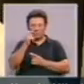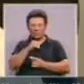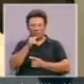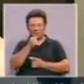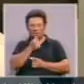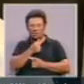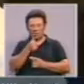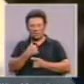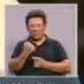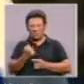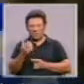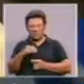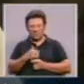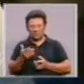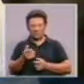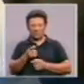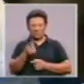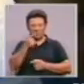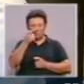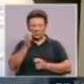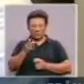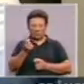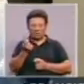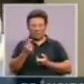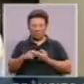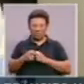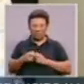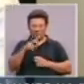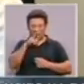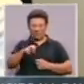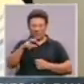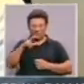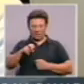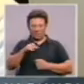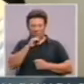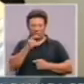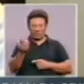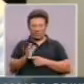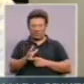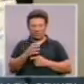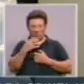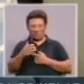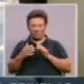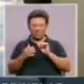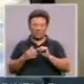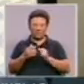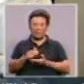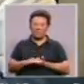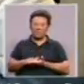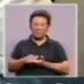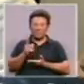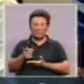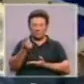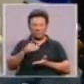se passar um bocadinho que já não aguenta tanto para pessoas que já tenham algum problema de respiração a pode ser um exame complicado mas na sua gente